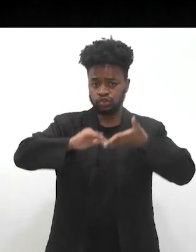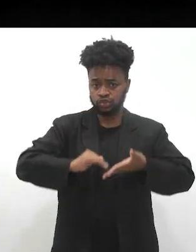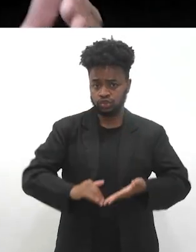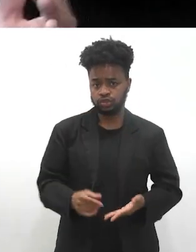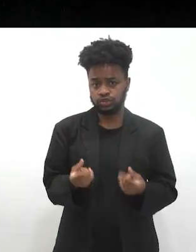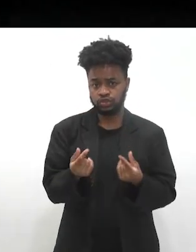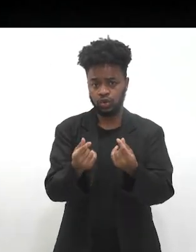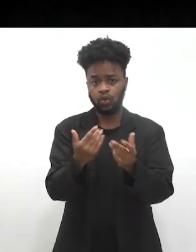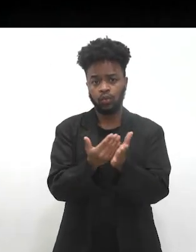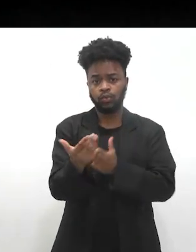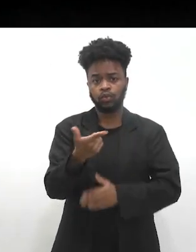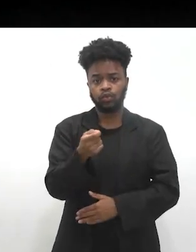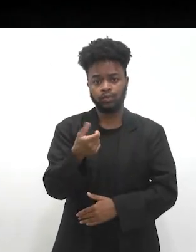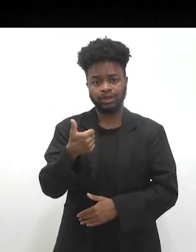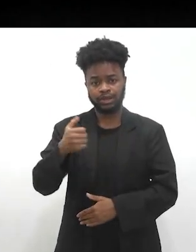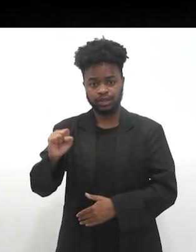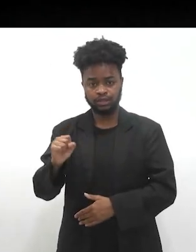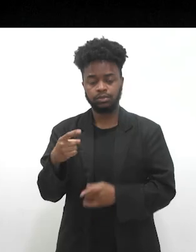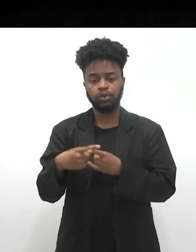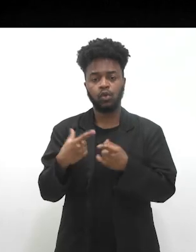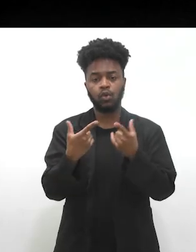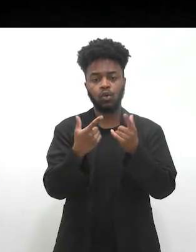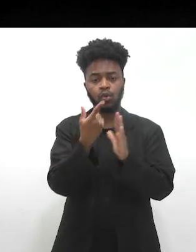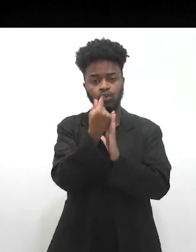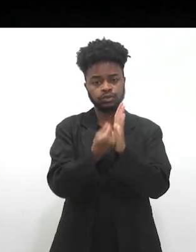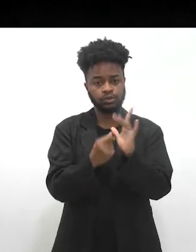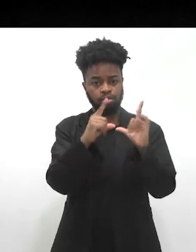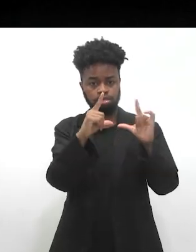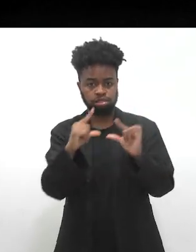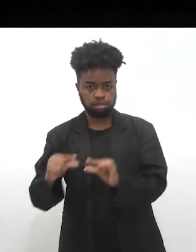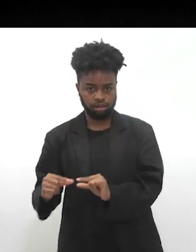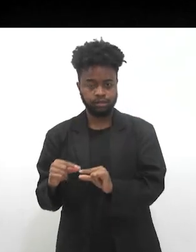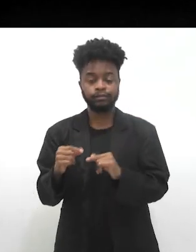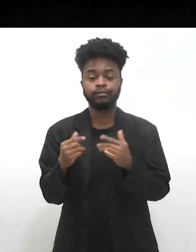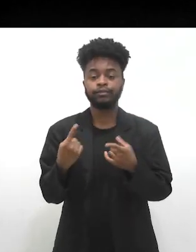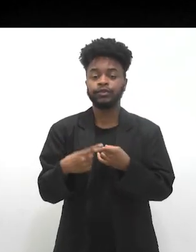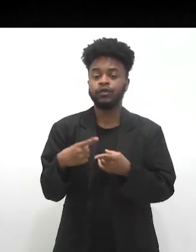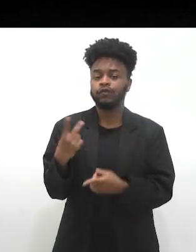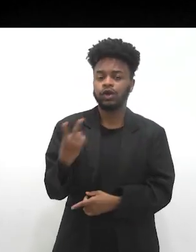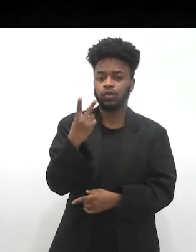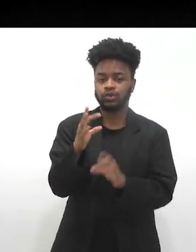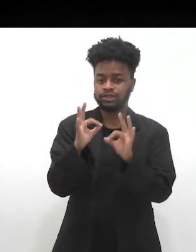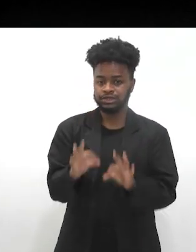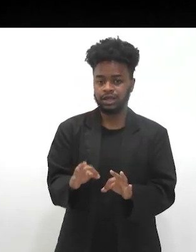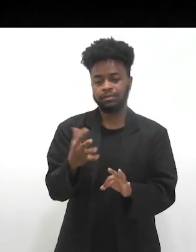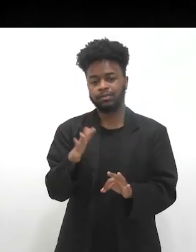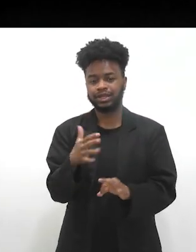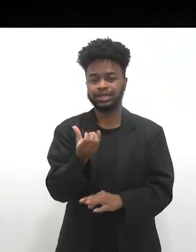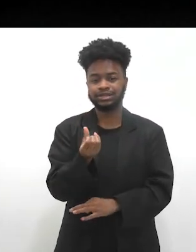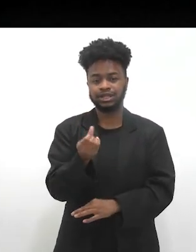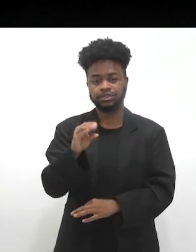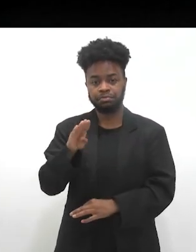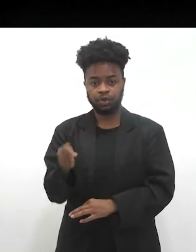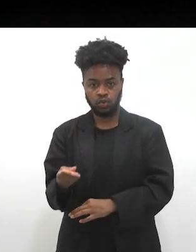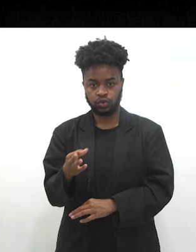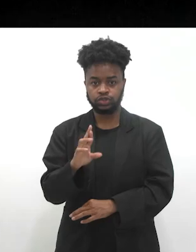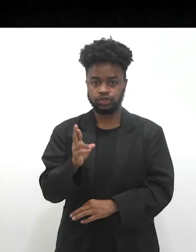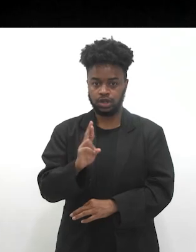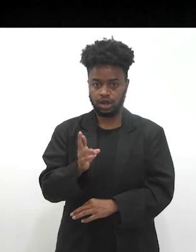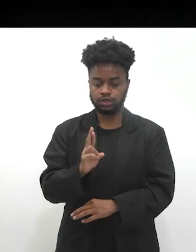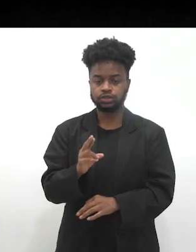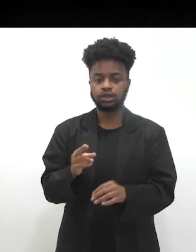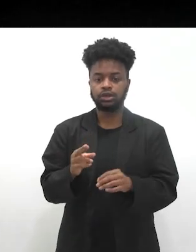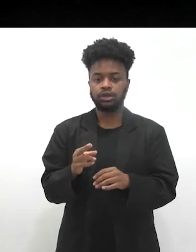significativos. Desde 2015, os orçamentos das universidades caíram significativamente. Um valor real é aproximadamente 6 bilhões